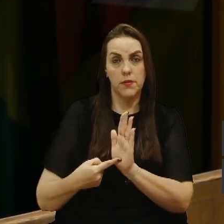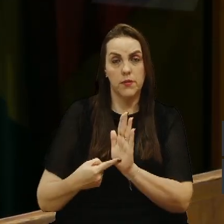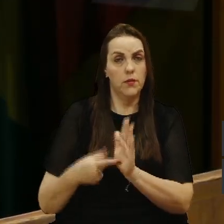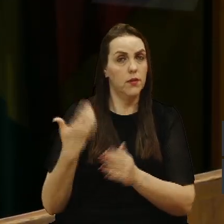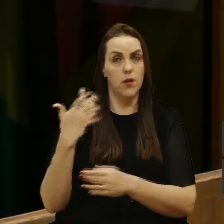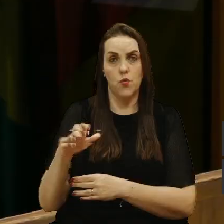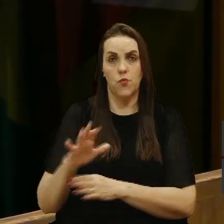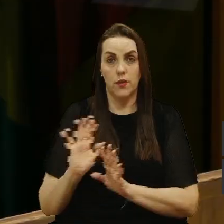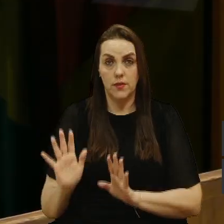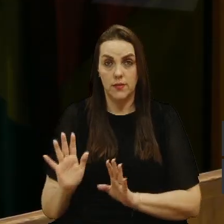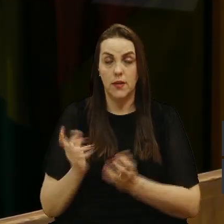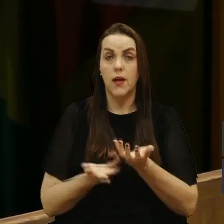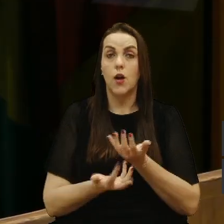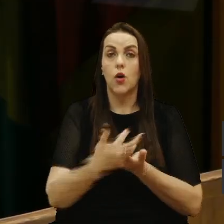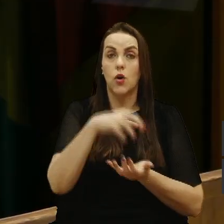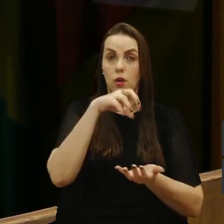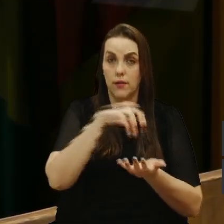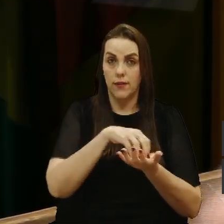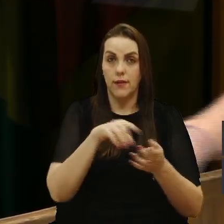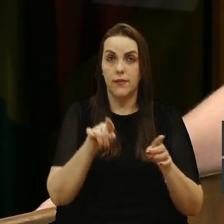Quando a Codeca